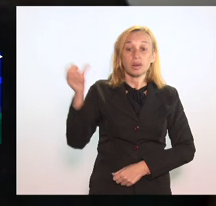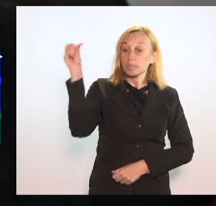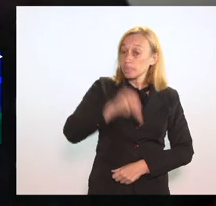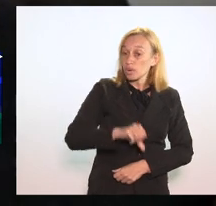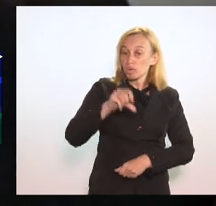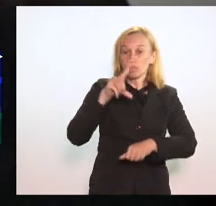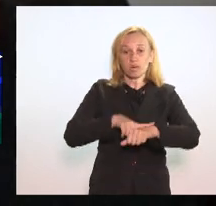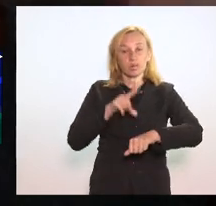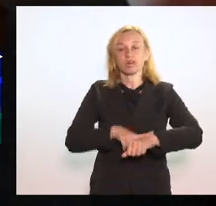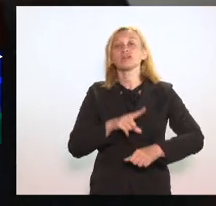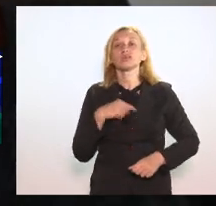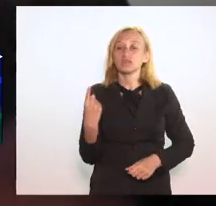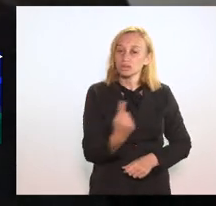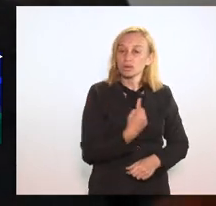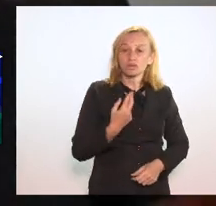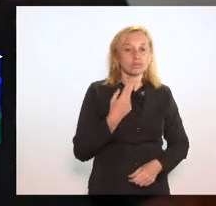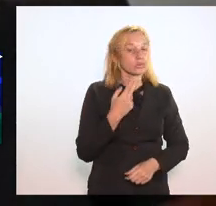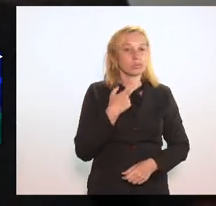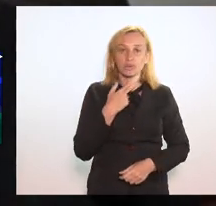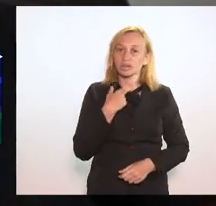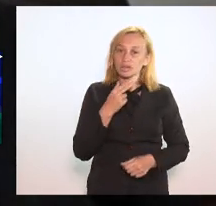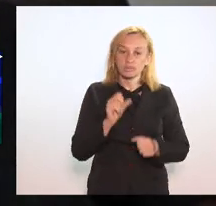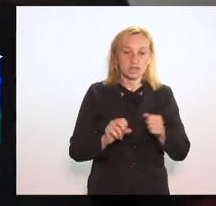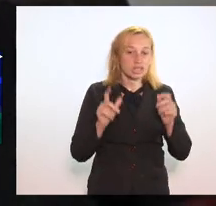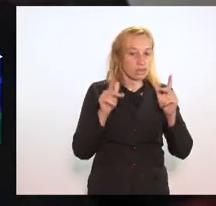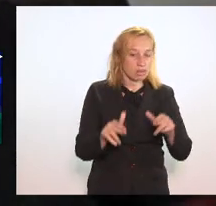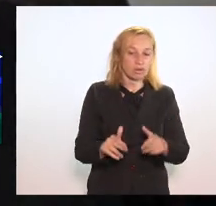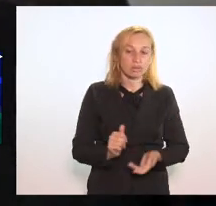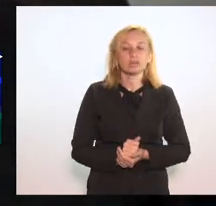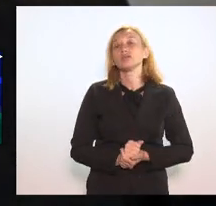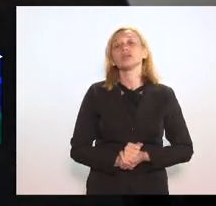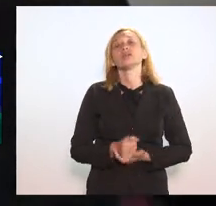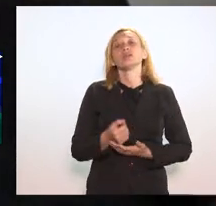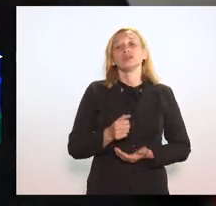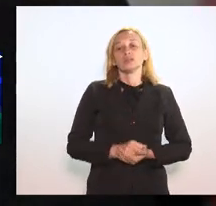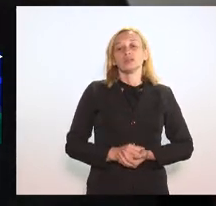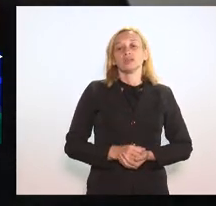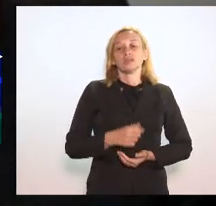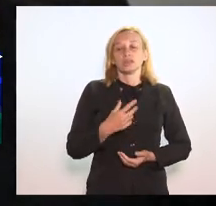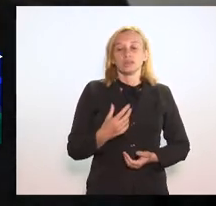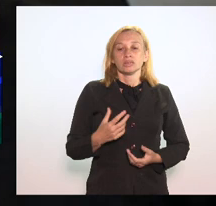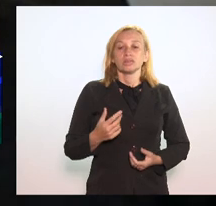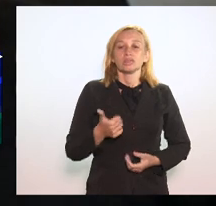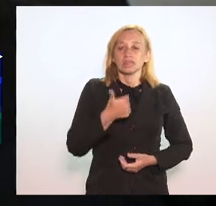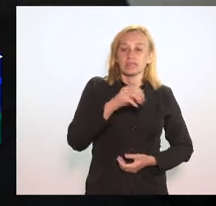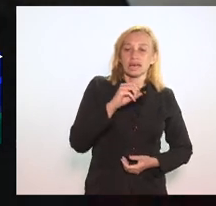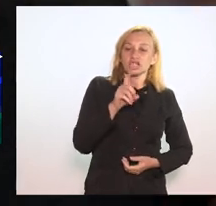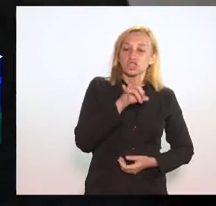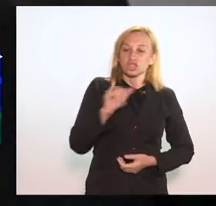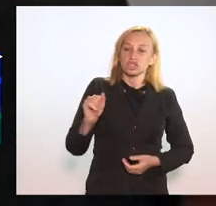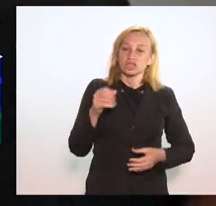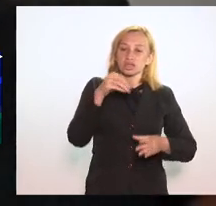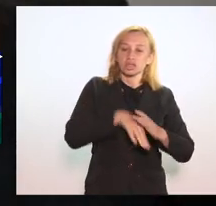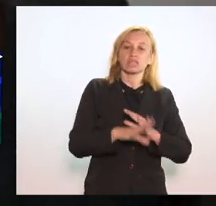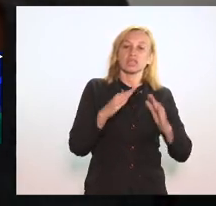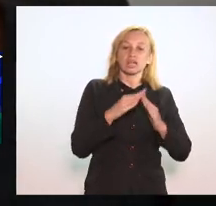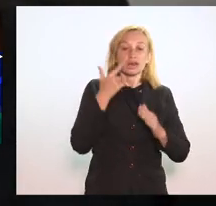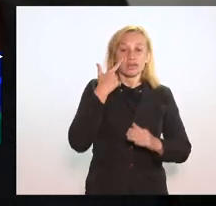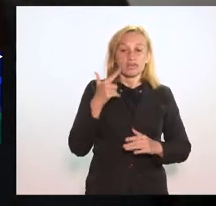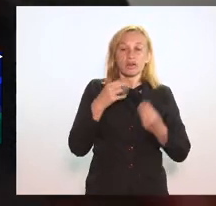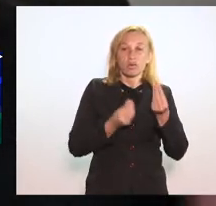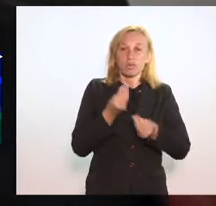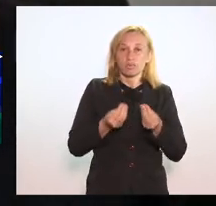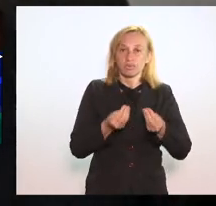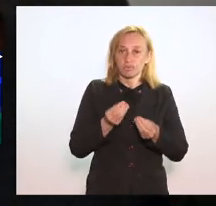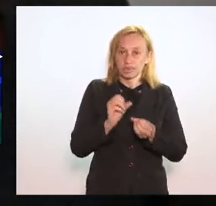para o pior momento e nós não precisamos passar por isso agora vamos segurar durante 10 dias e vem depois como é que a